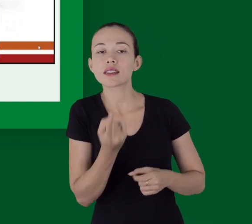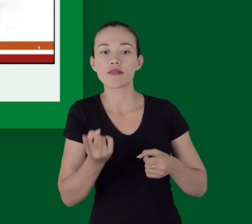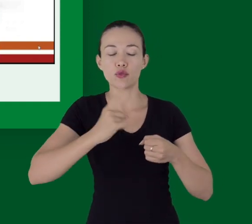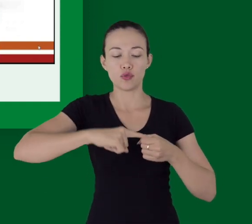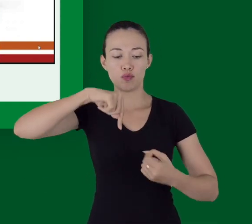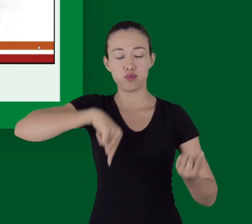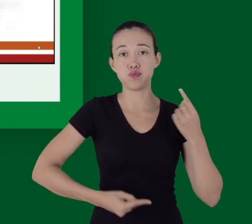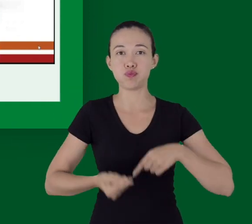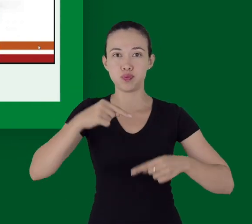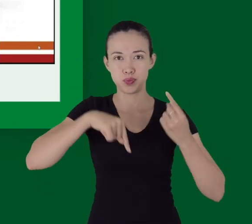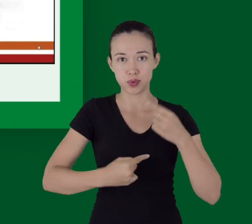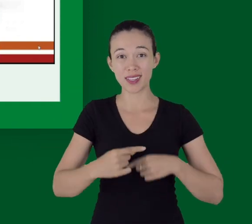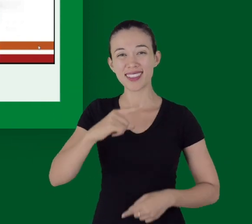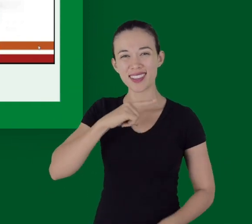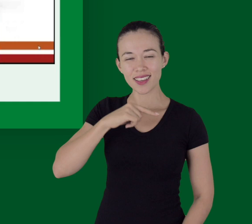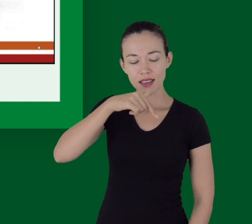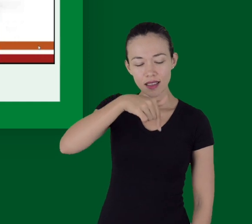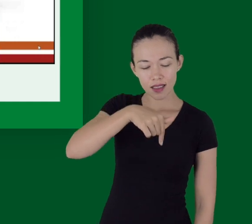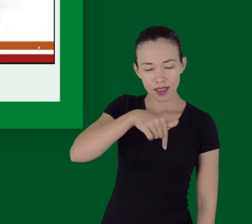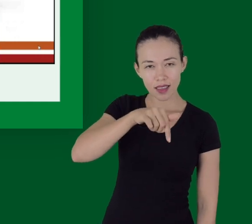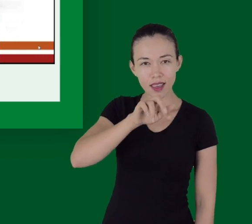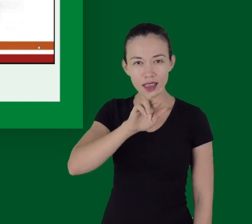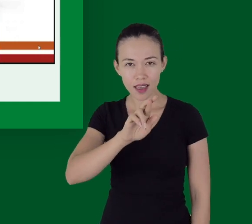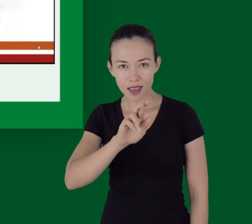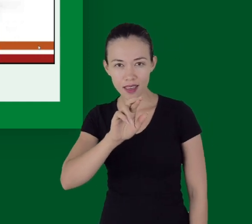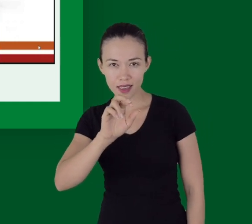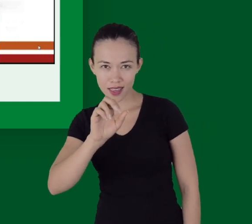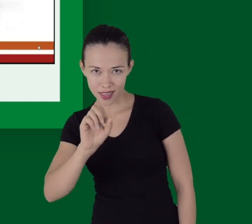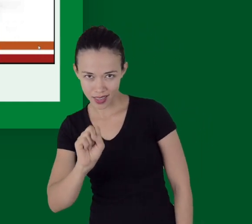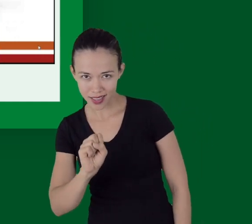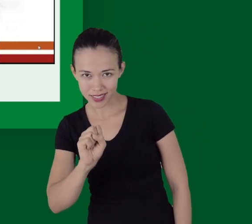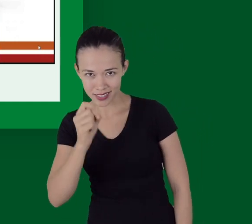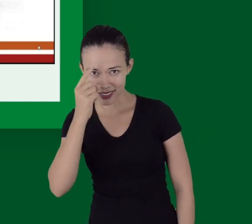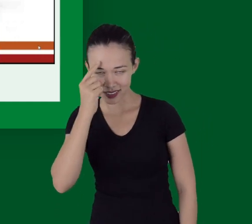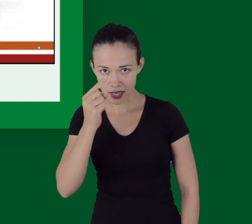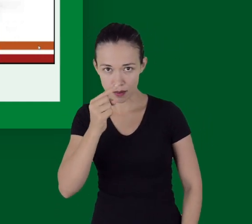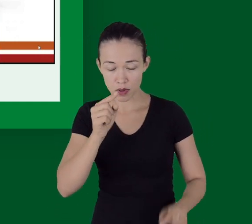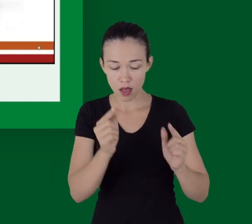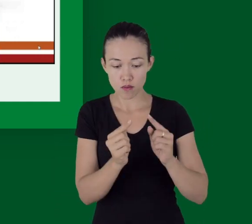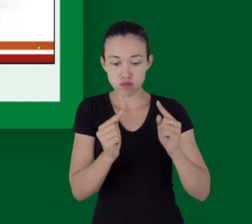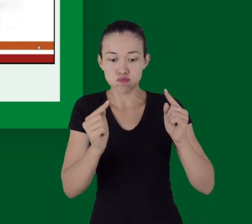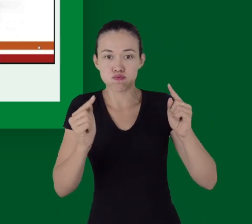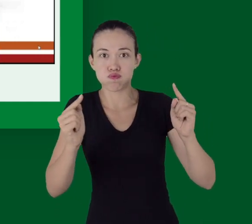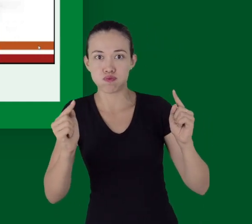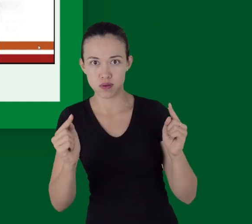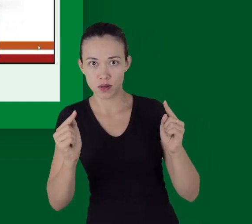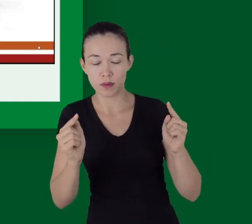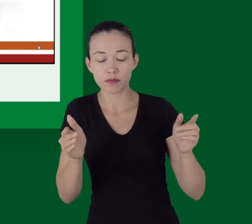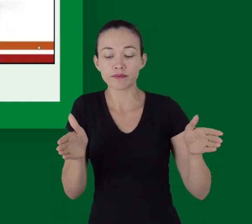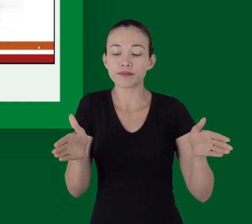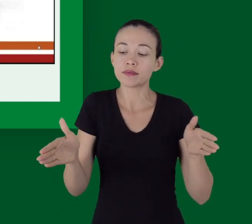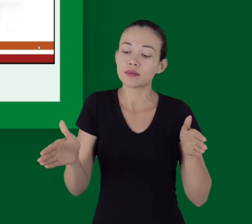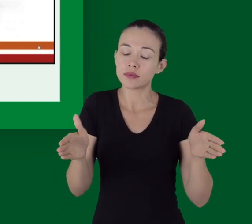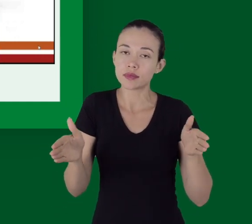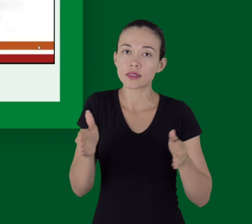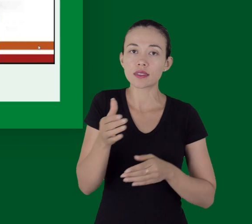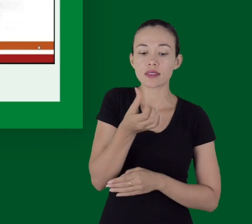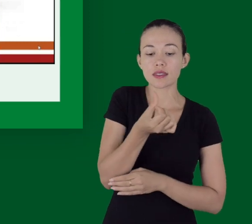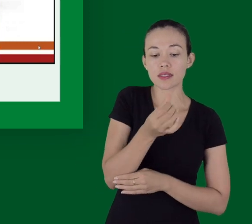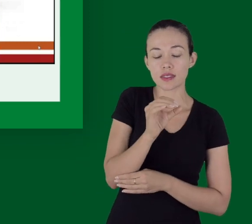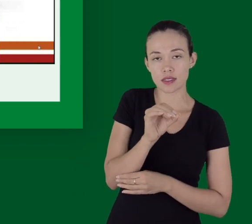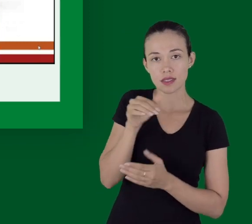que é com QRS alargado, no monitor que você vê, mas a frequência está normal, entre 60 e